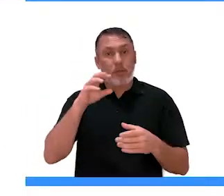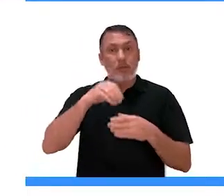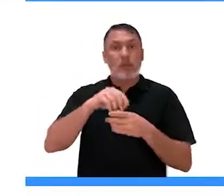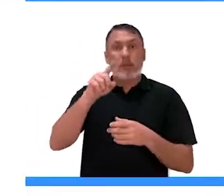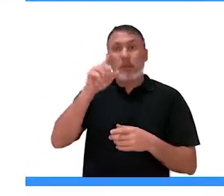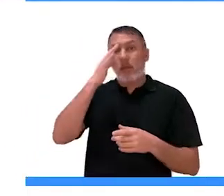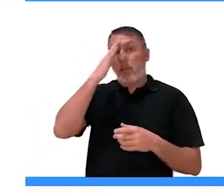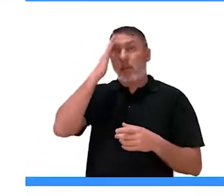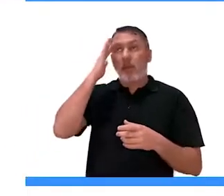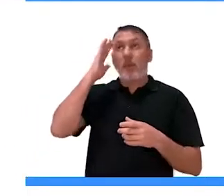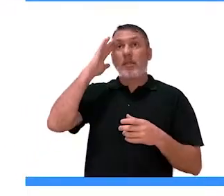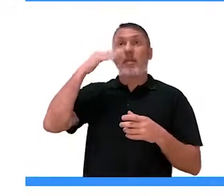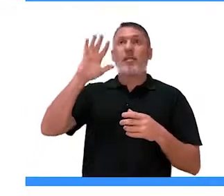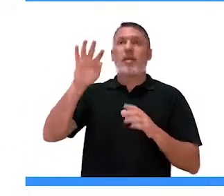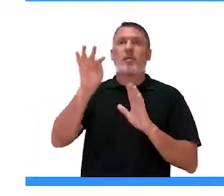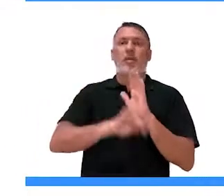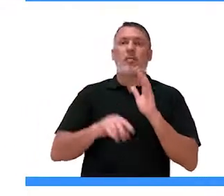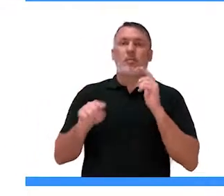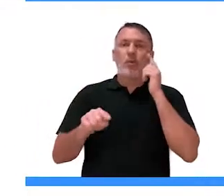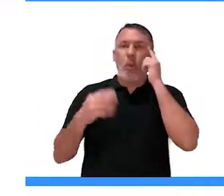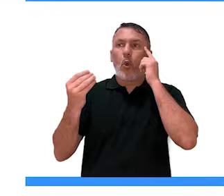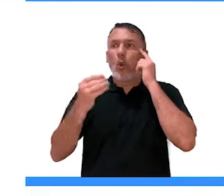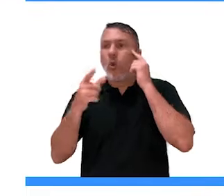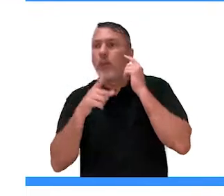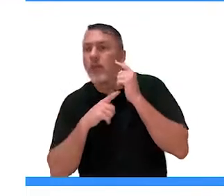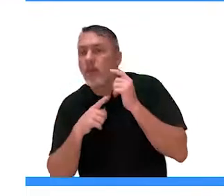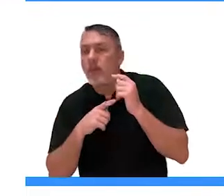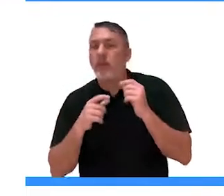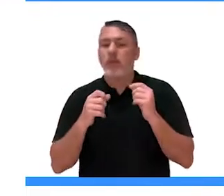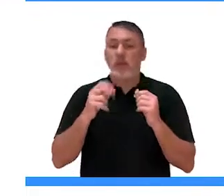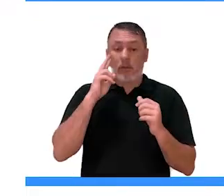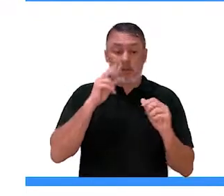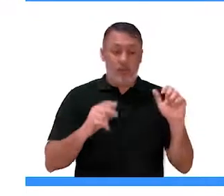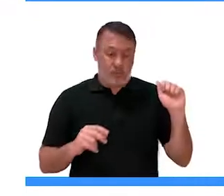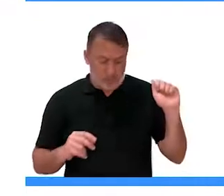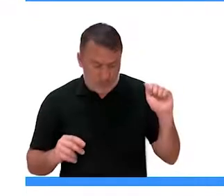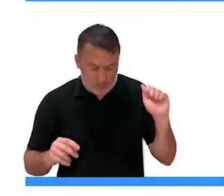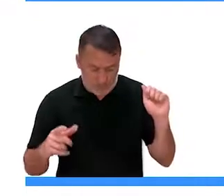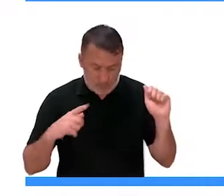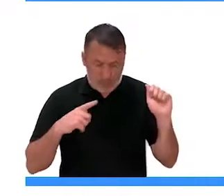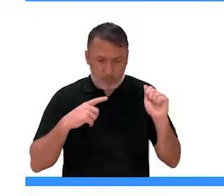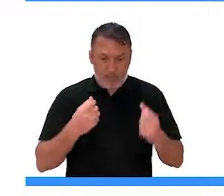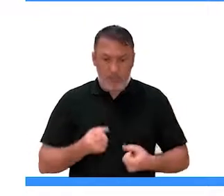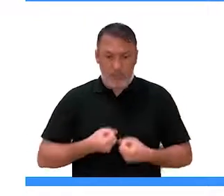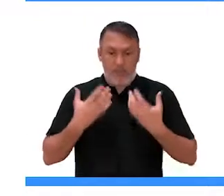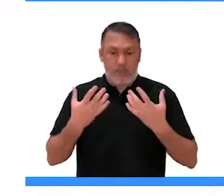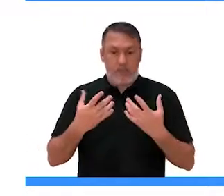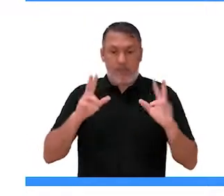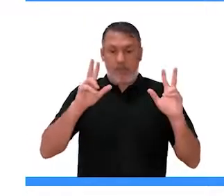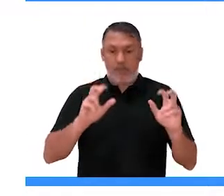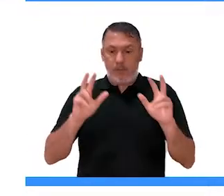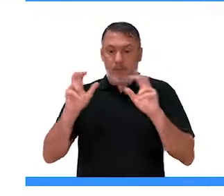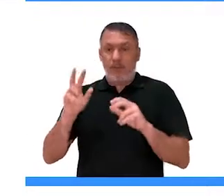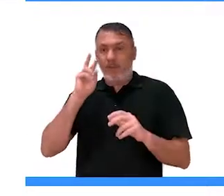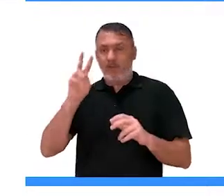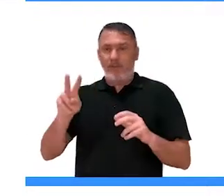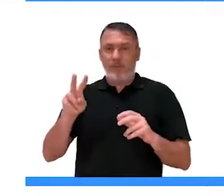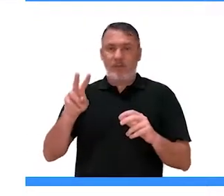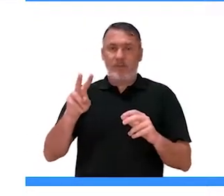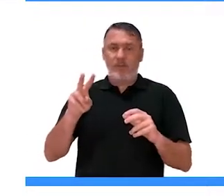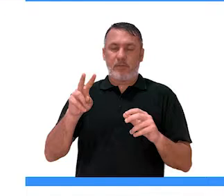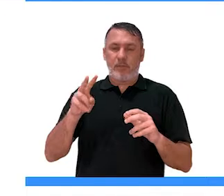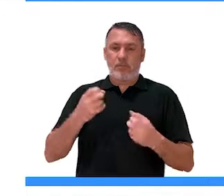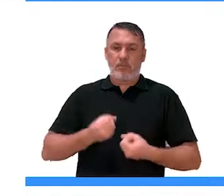questão já é mais de compreensão mesmo, de interpretação. Ó, A. Imprimir ritmo e visibilidade à expressão